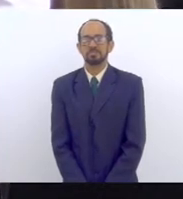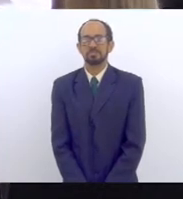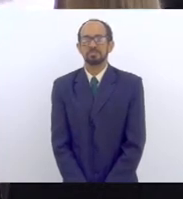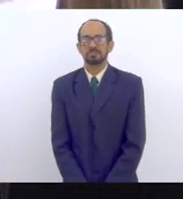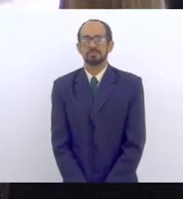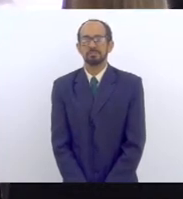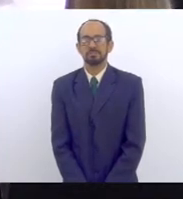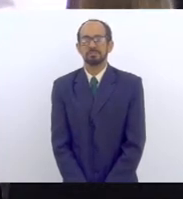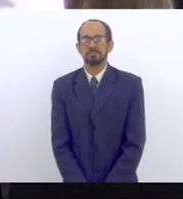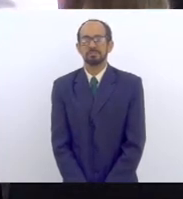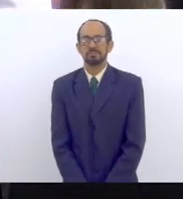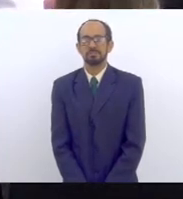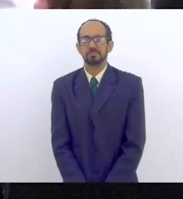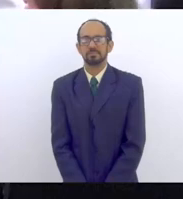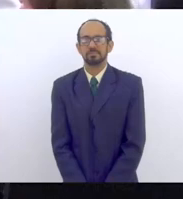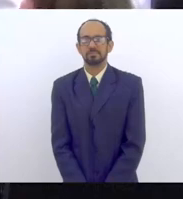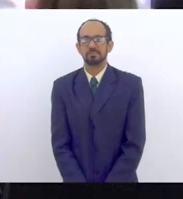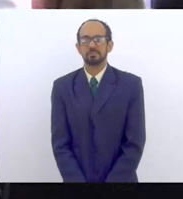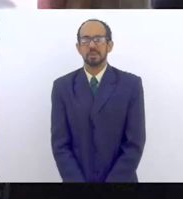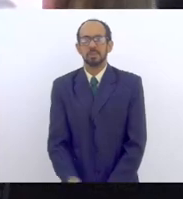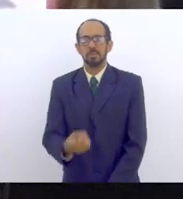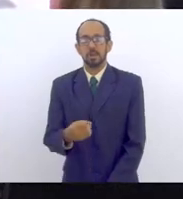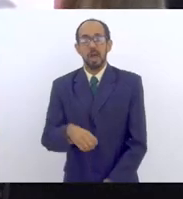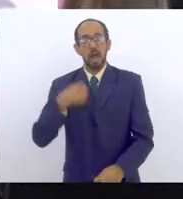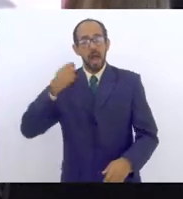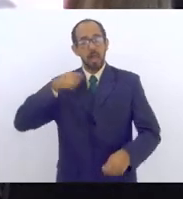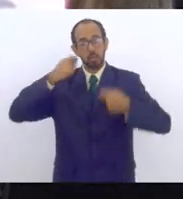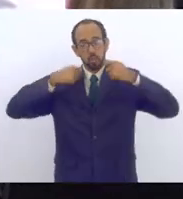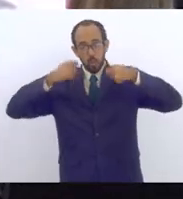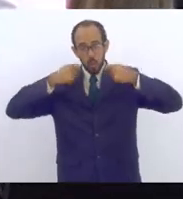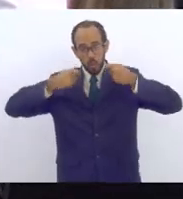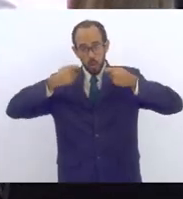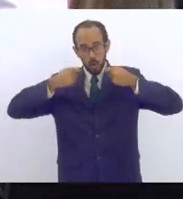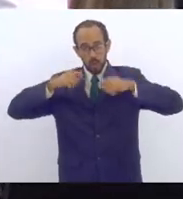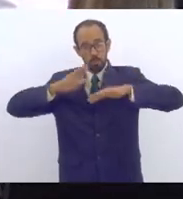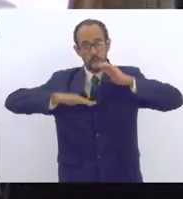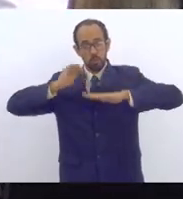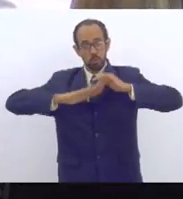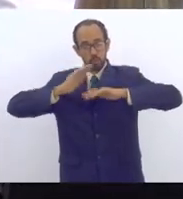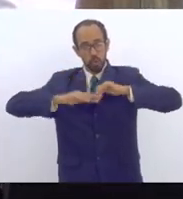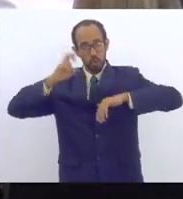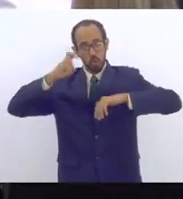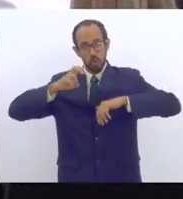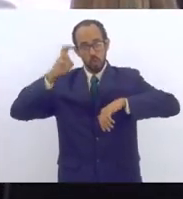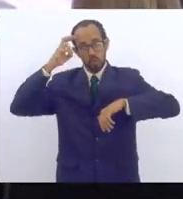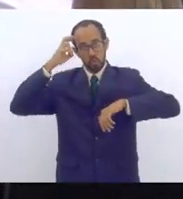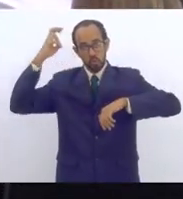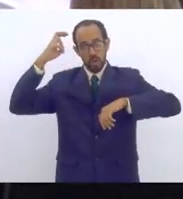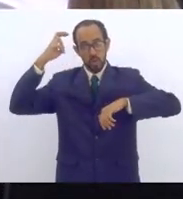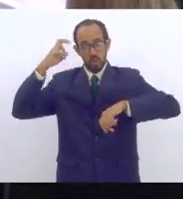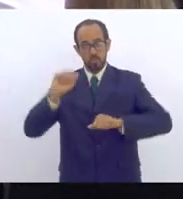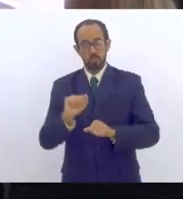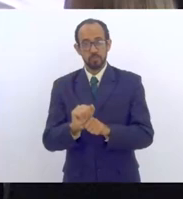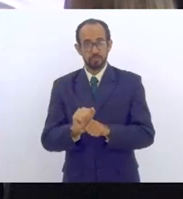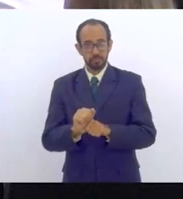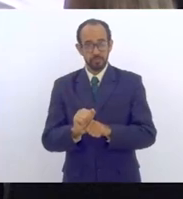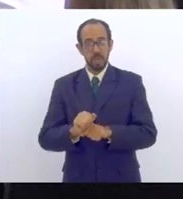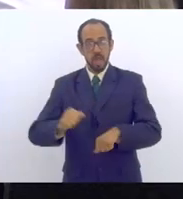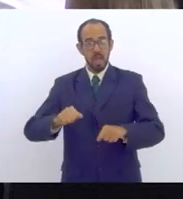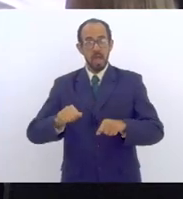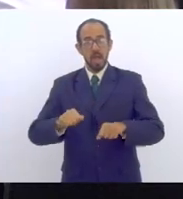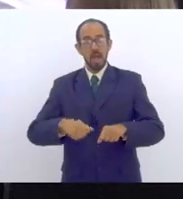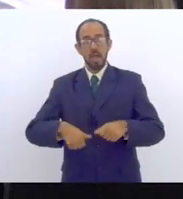Bom dia ator e produtor cultural Leandro Santana atual gestor do Museu da história da cultura